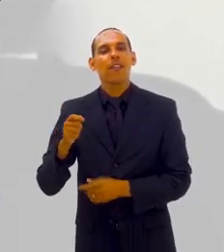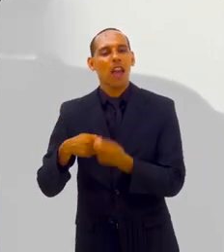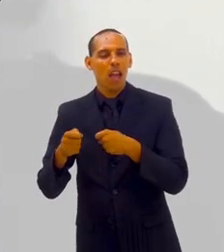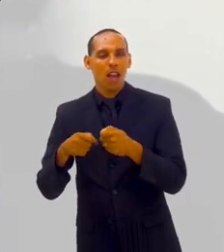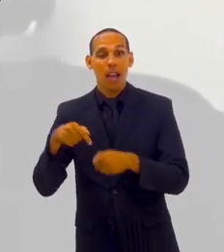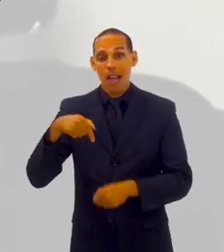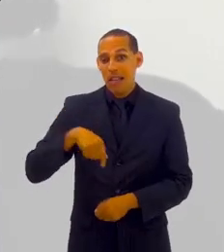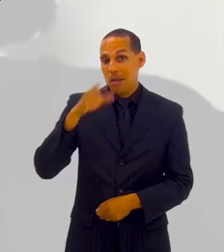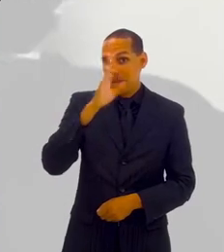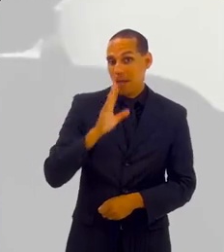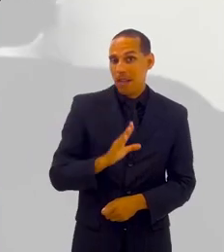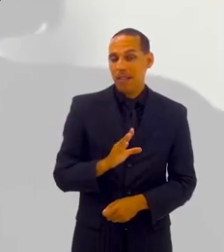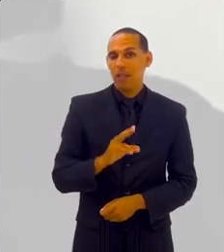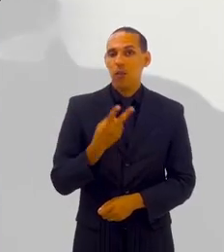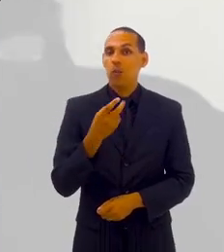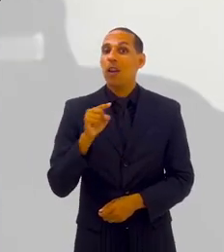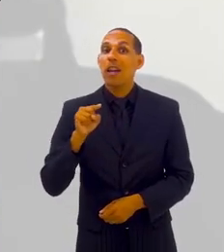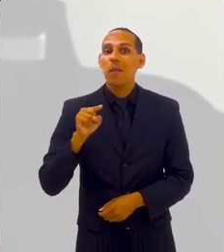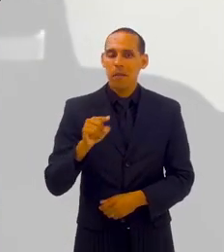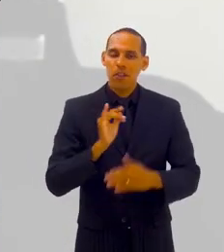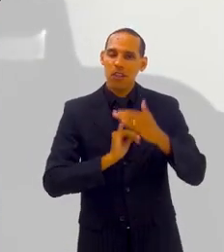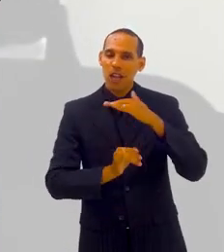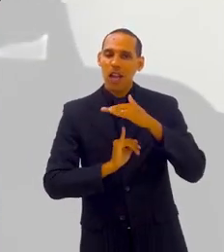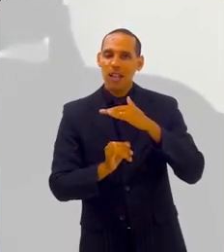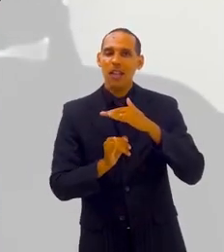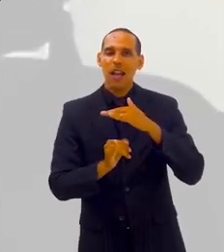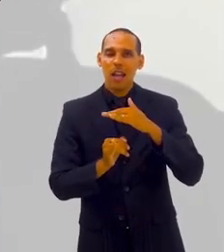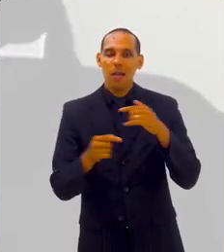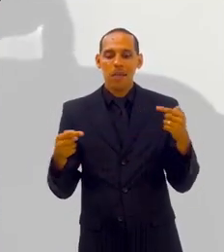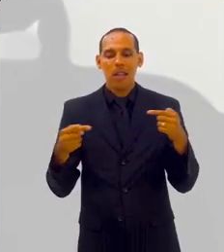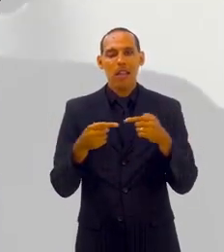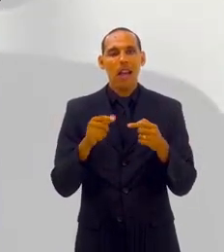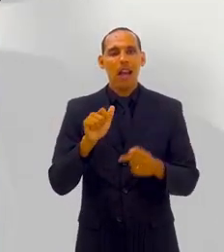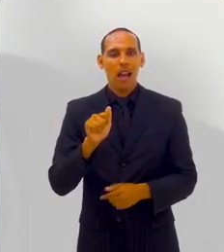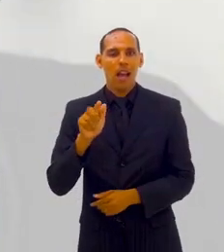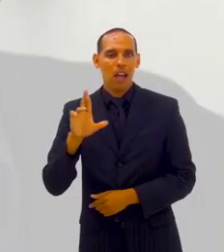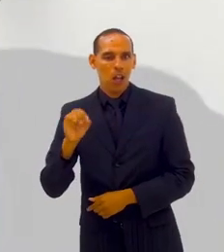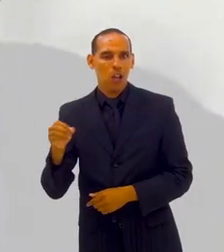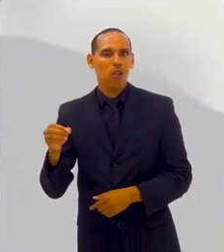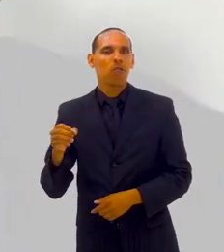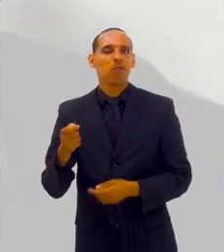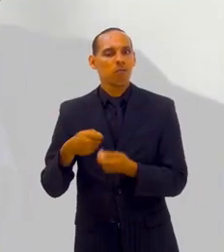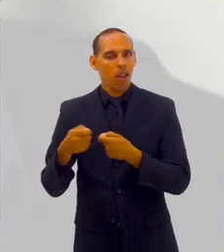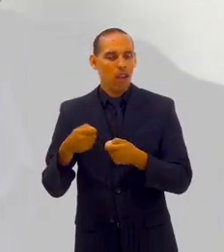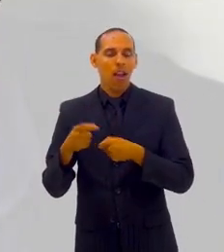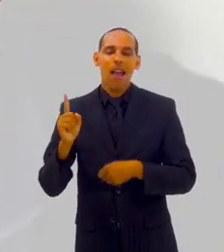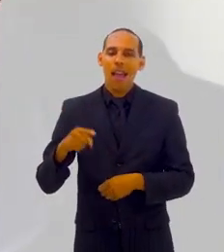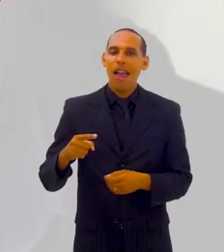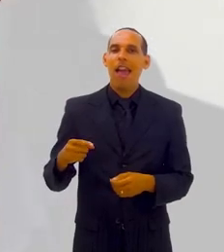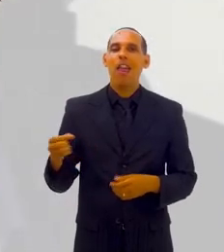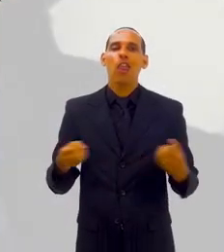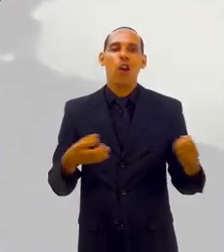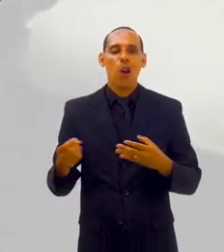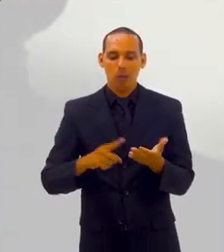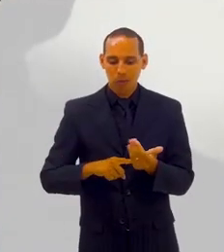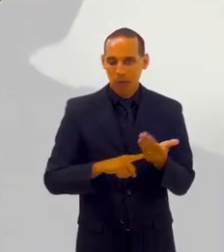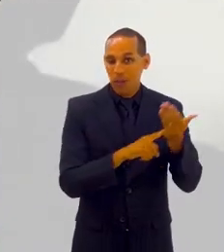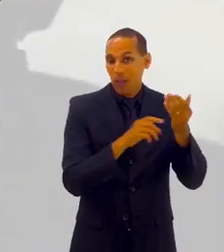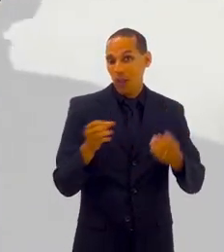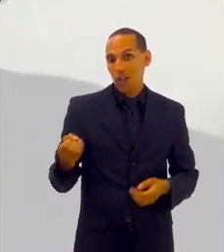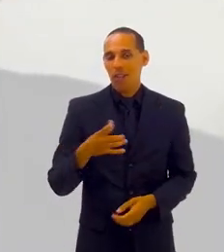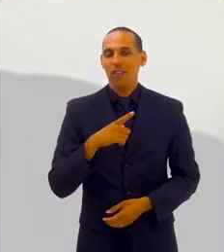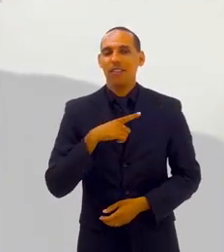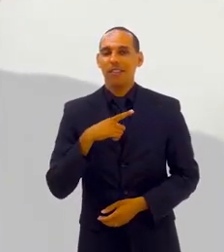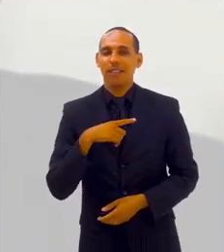praticamente duas mil startups voltadas por agronegócio é da onde está vindo a Inovação tá vindo a tecnologia mais nova Então